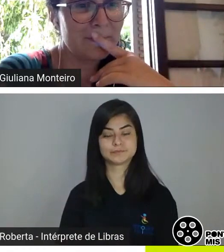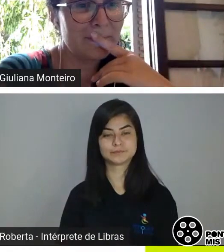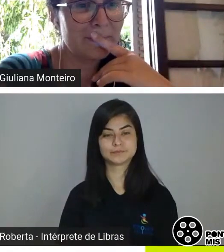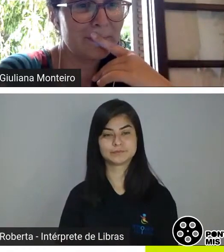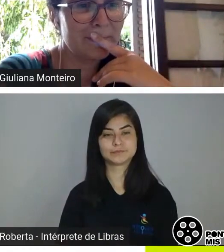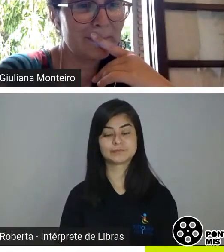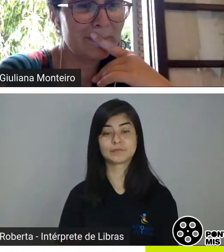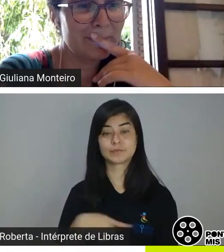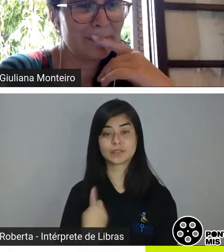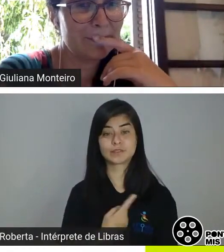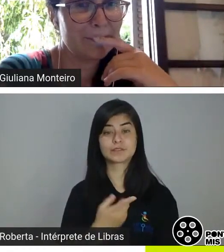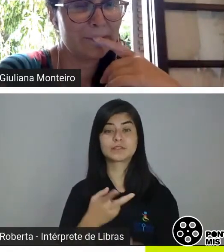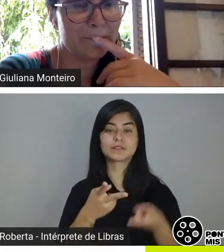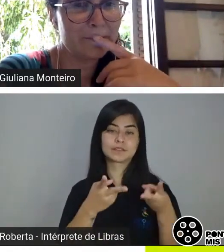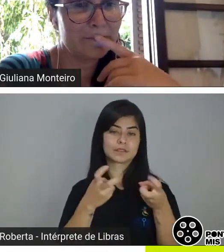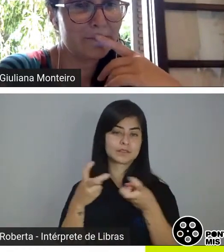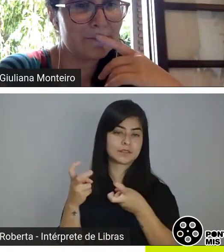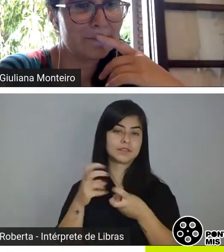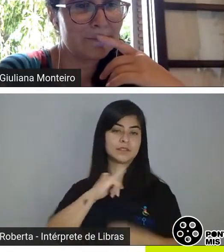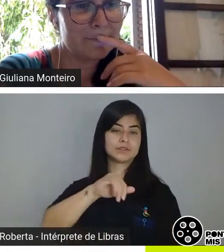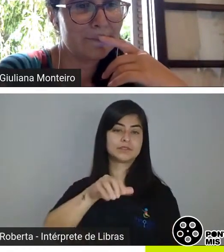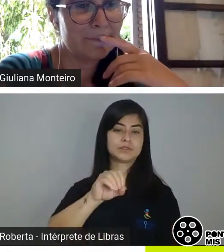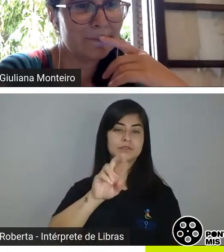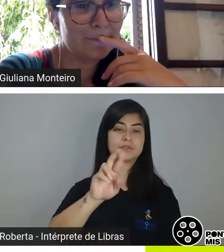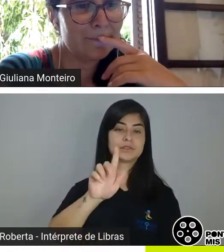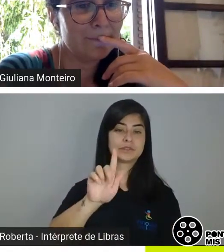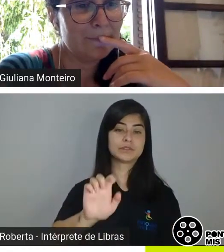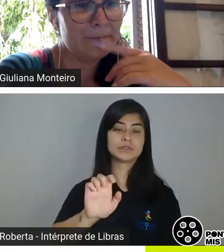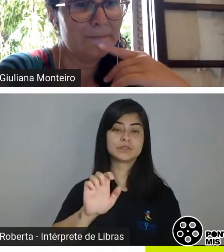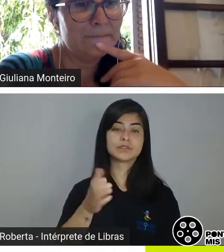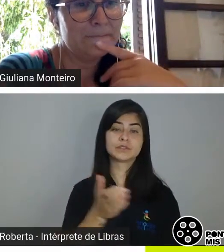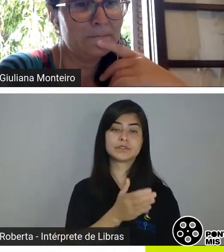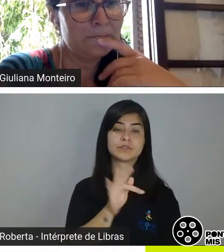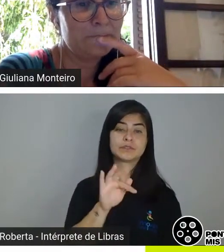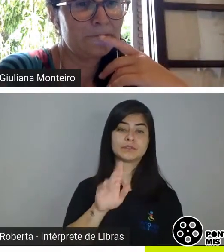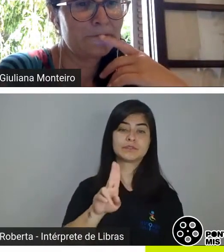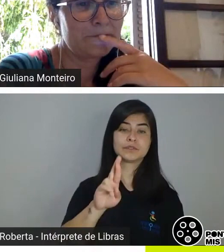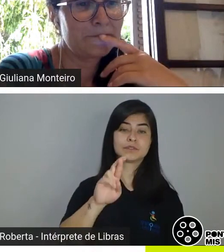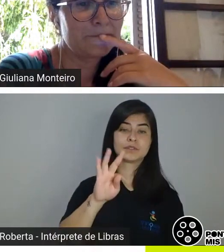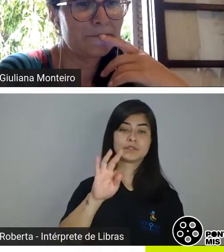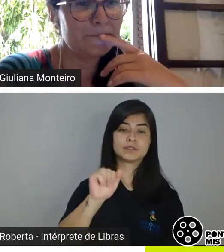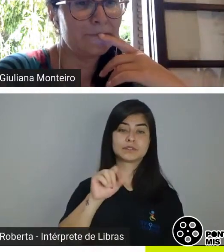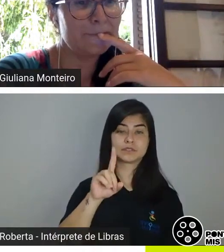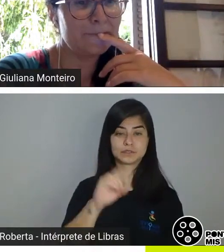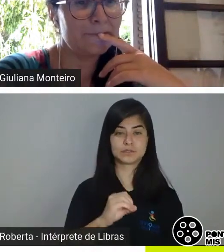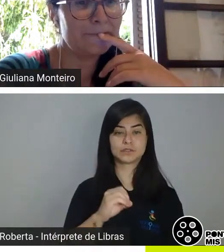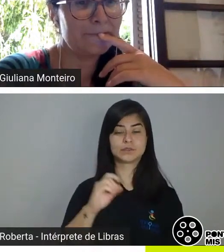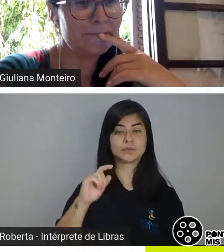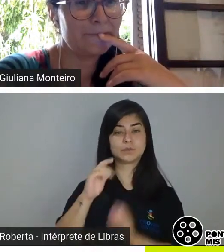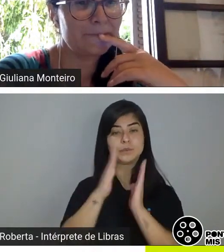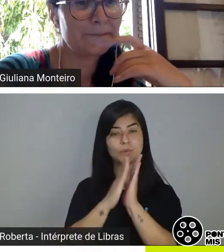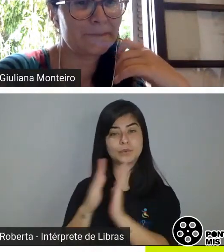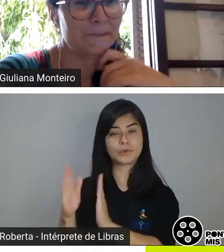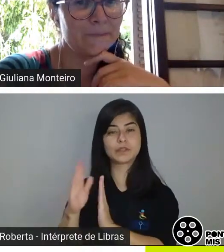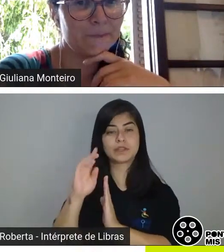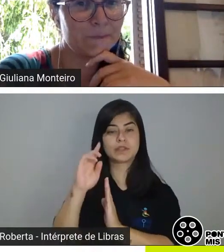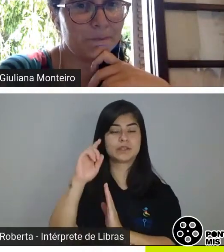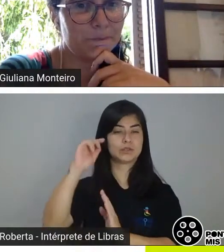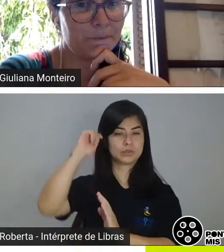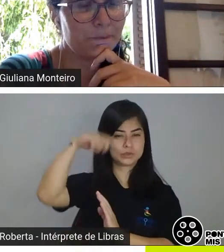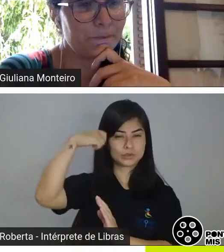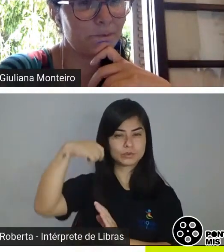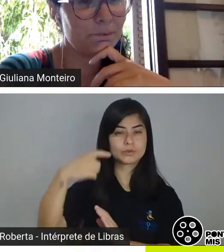A gente tem muito essa percepção do Jorge Furtado, roteirista e diretor, né? Porque acho que você traz muito a